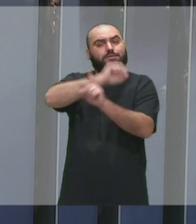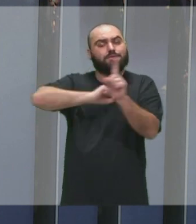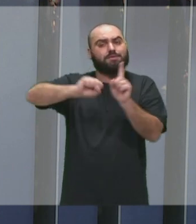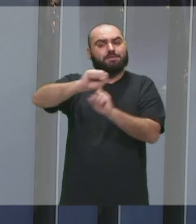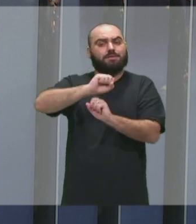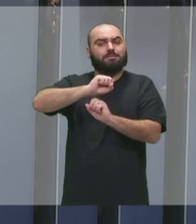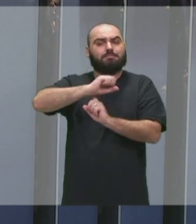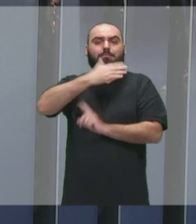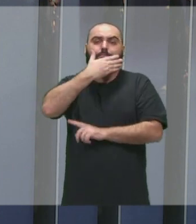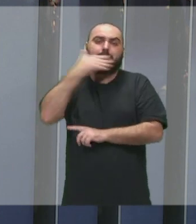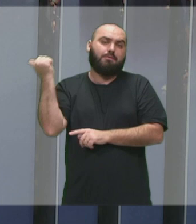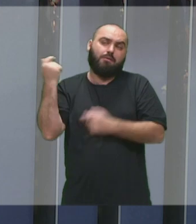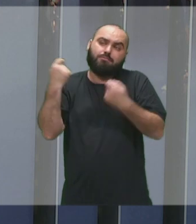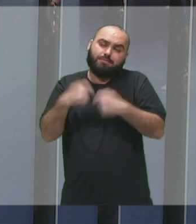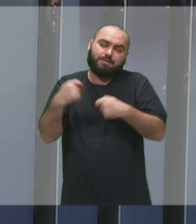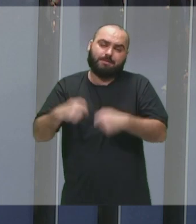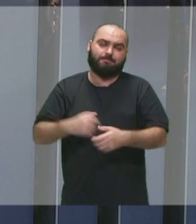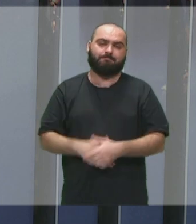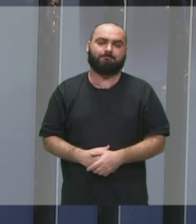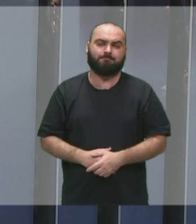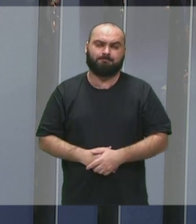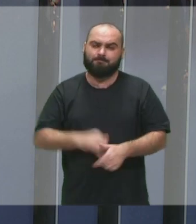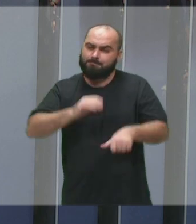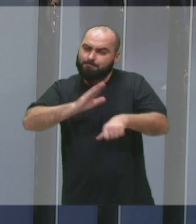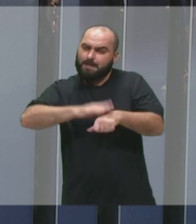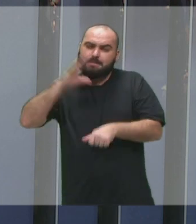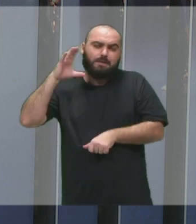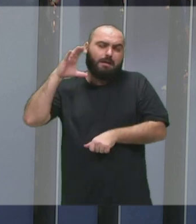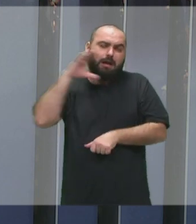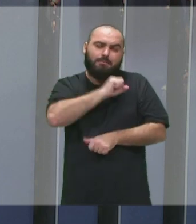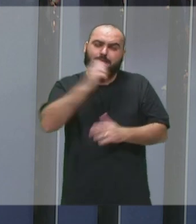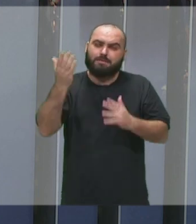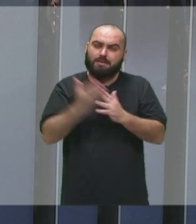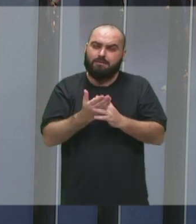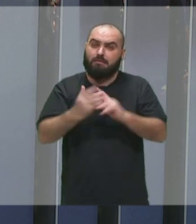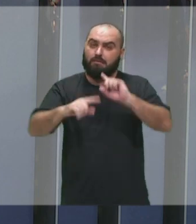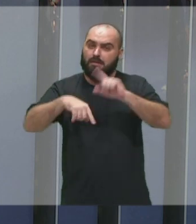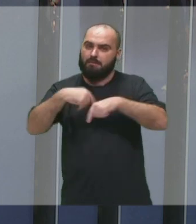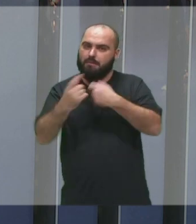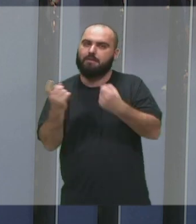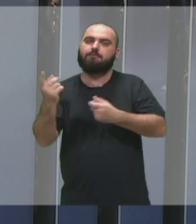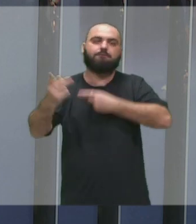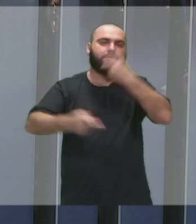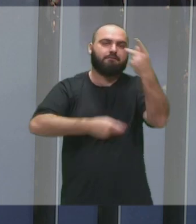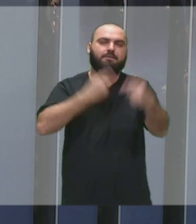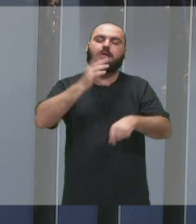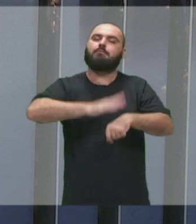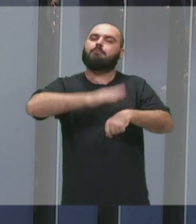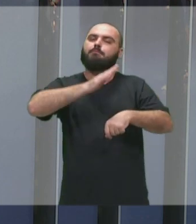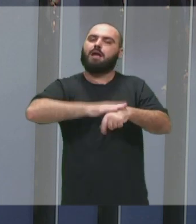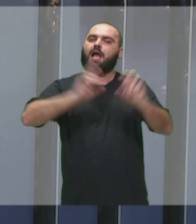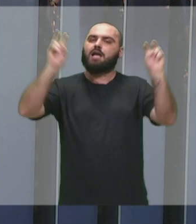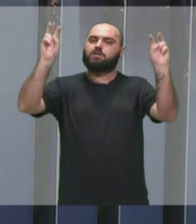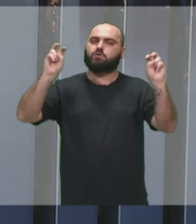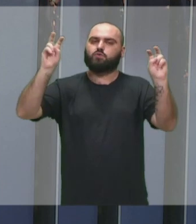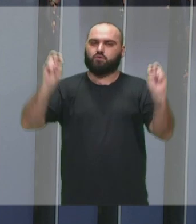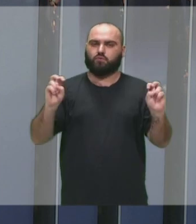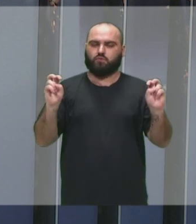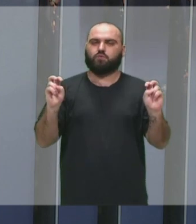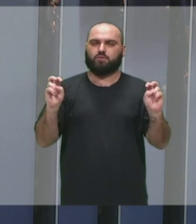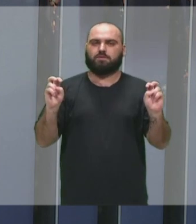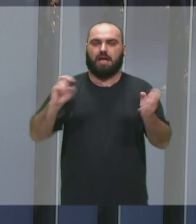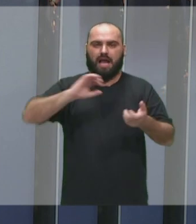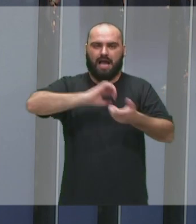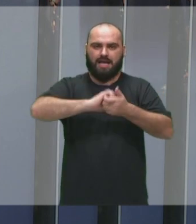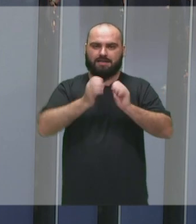sociedade melhor, né? A gente tem que fazer um pequeno intervalo, na volta a gente fala um pouco mais sobre